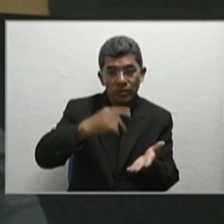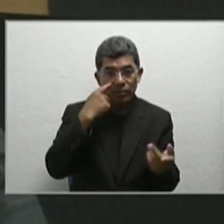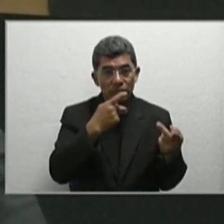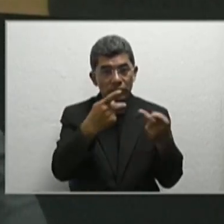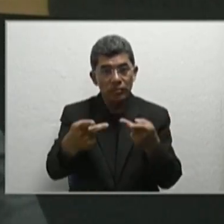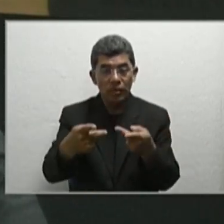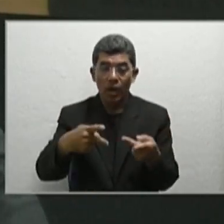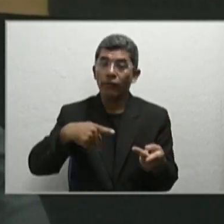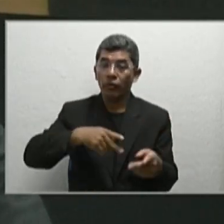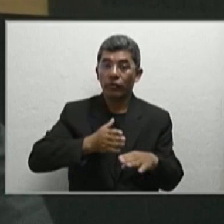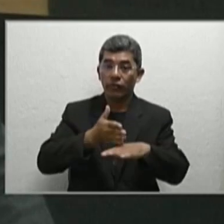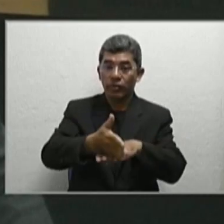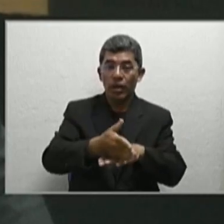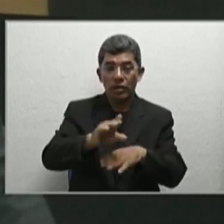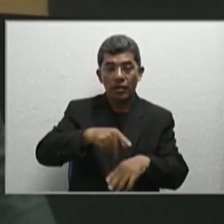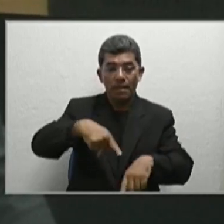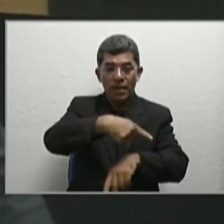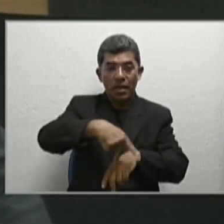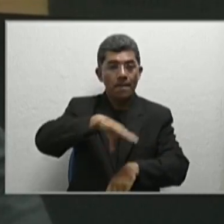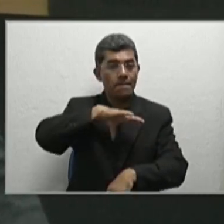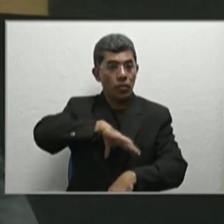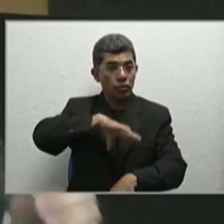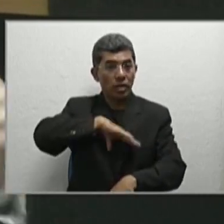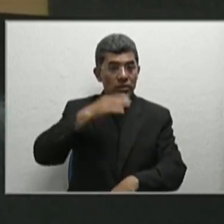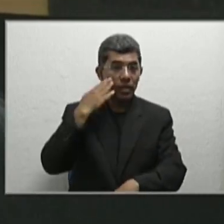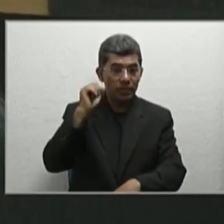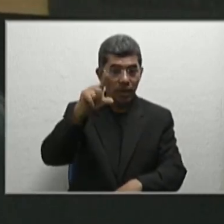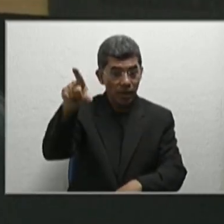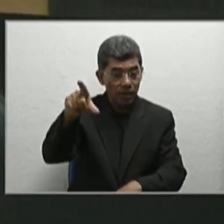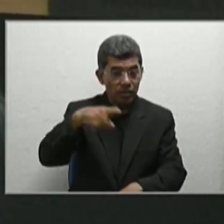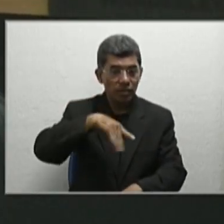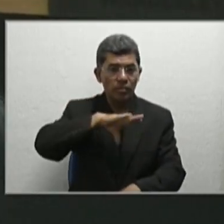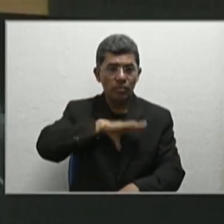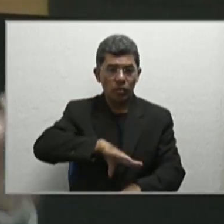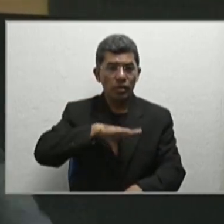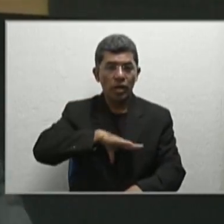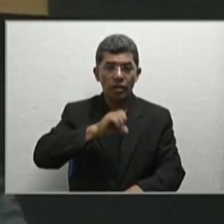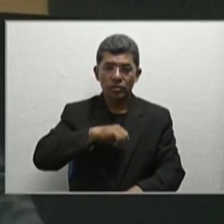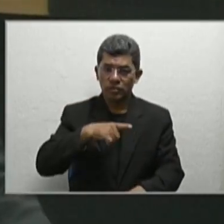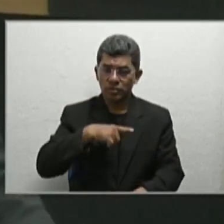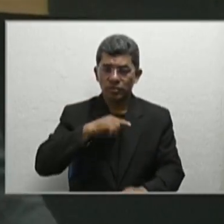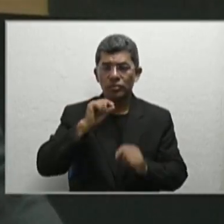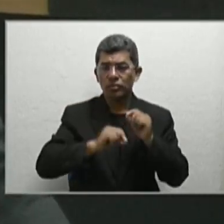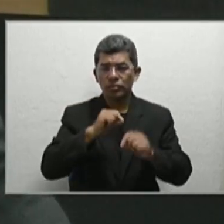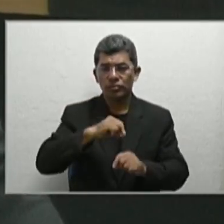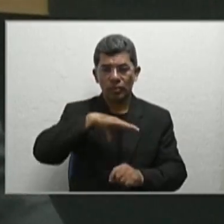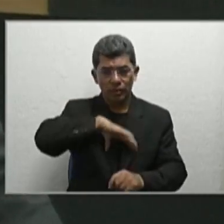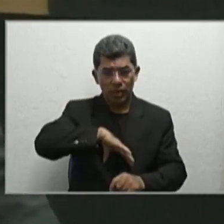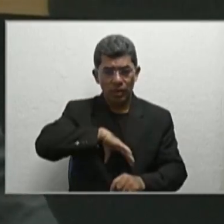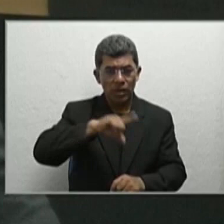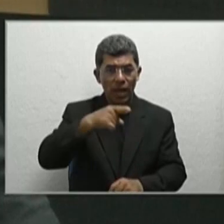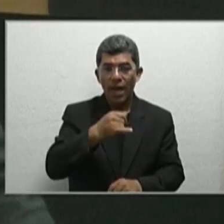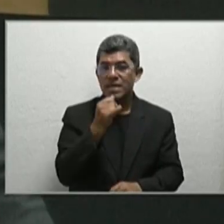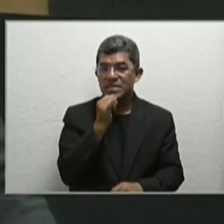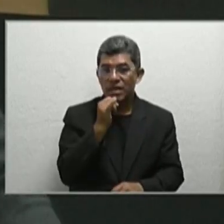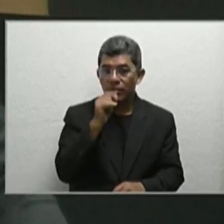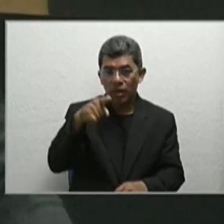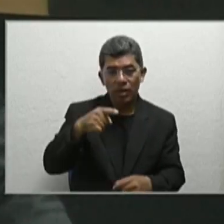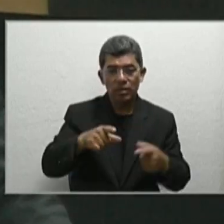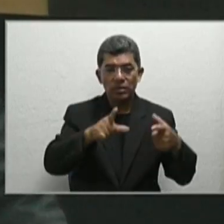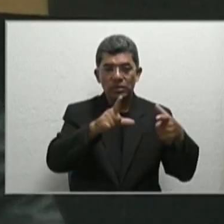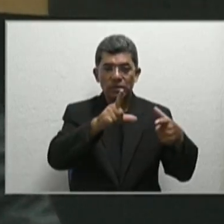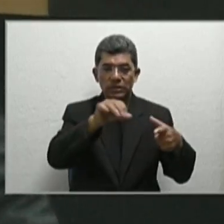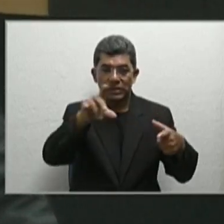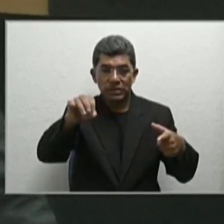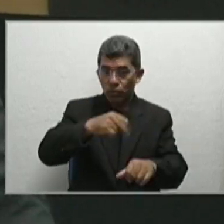Nós iremos em Portugal. Você sabe que Portugal, nós sabemos que Portugal é um exemplo na questão do